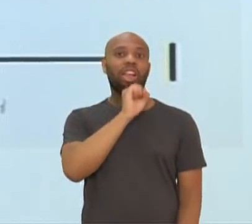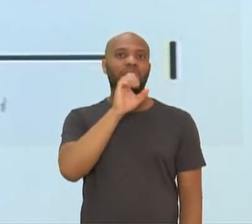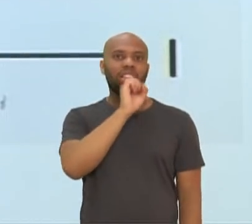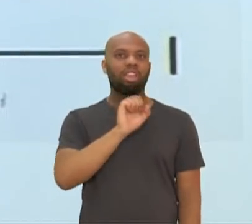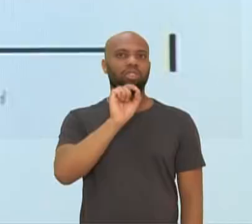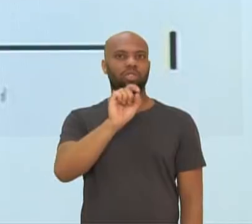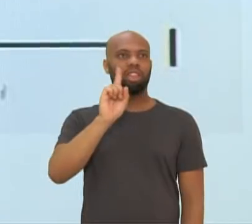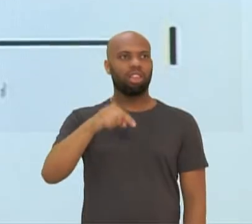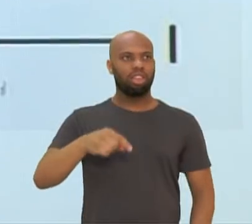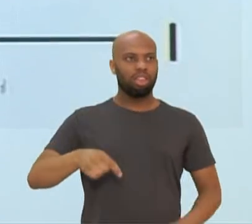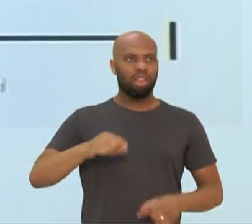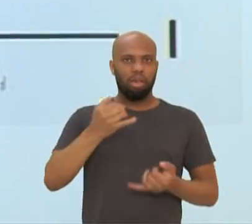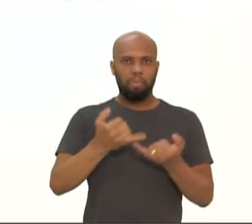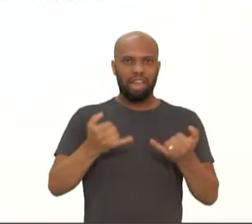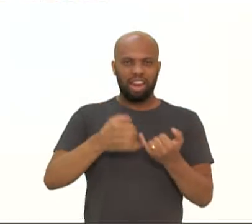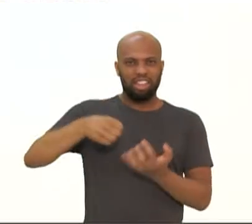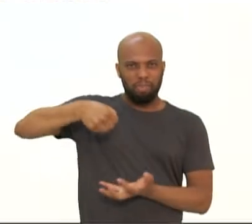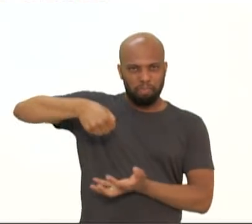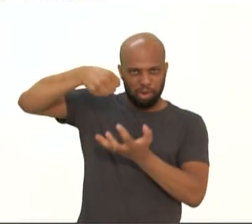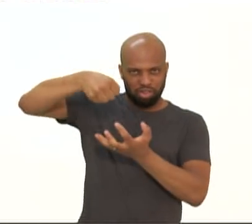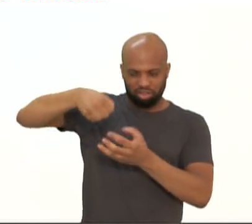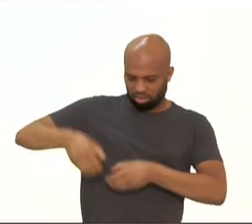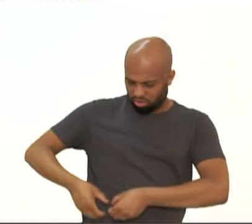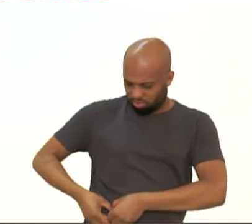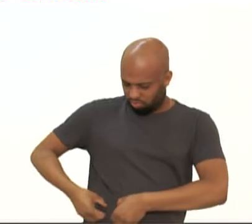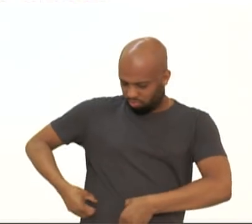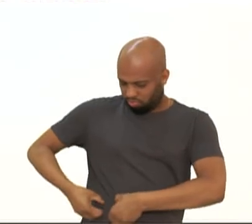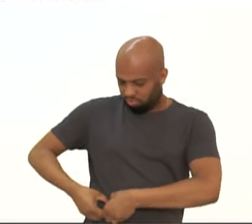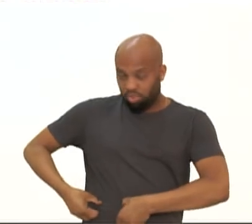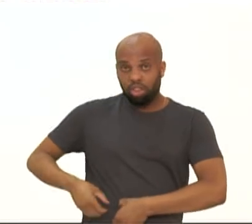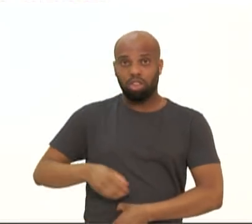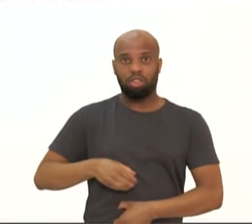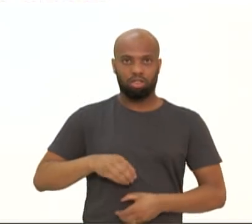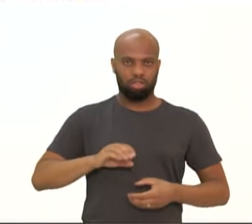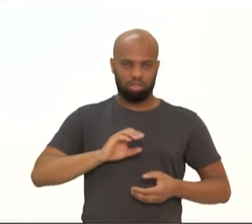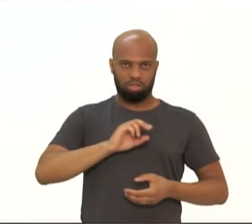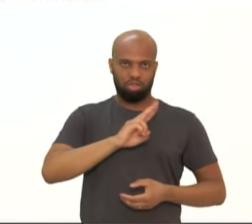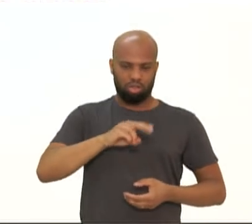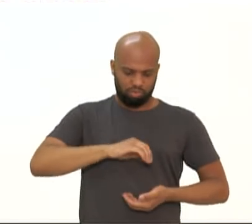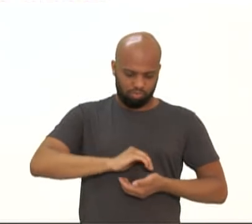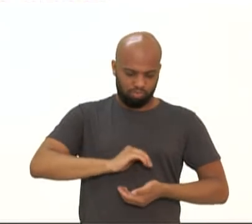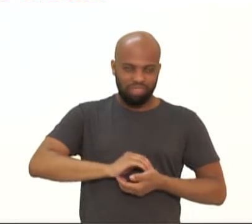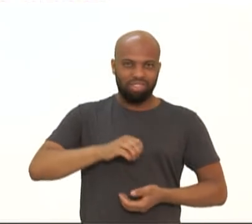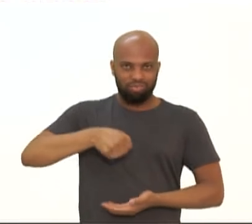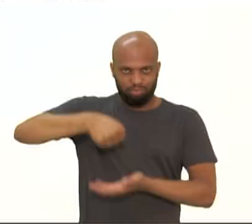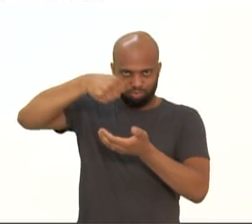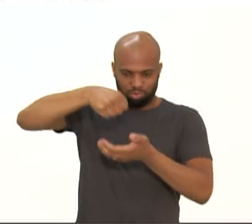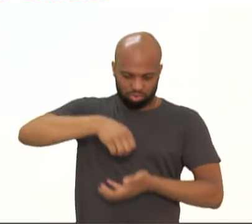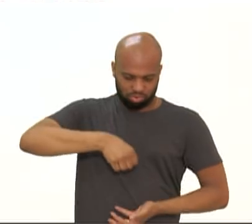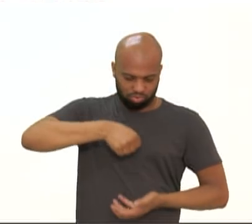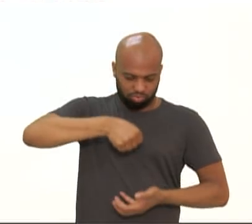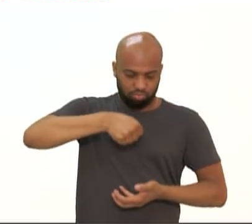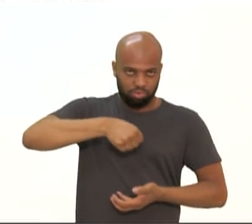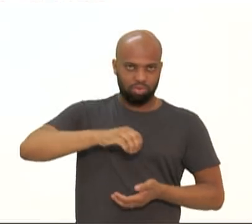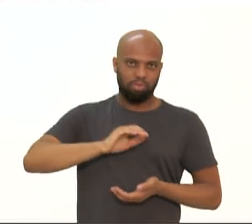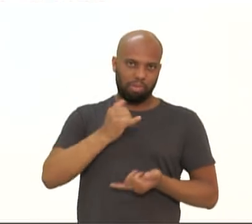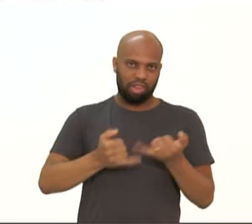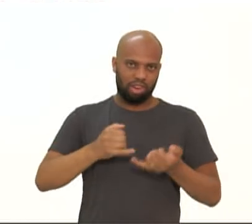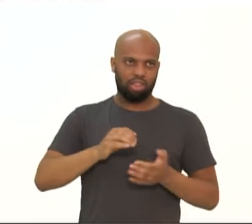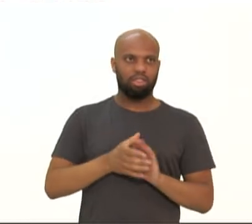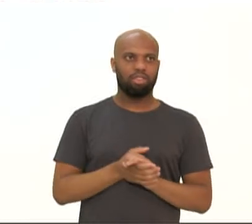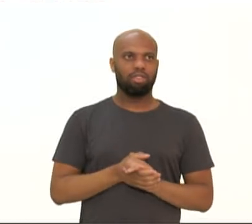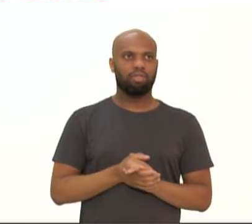esse órgão que parece uma bolsa. Esse órgão é o estômago. Em F, aquela